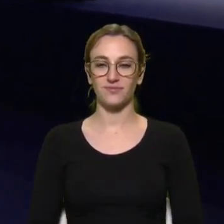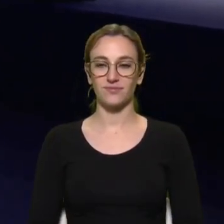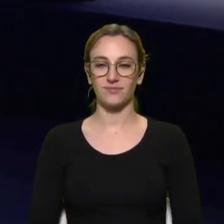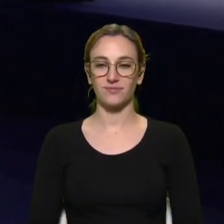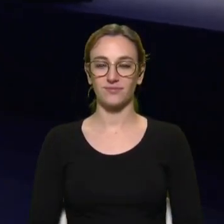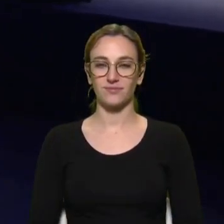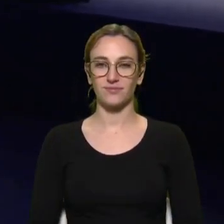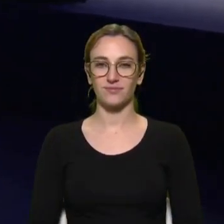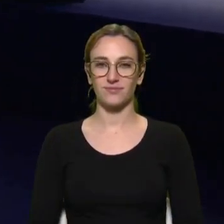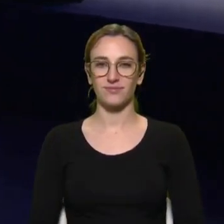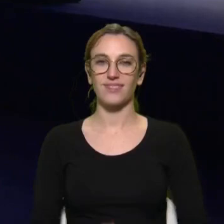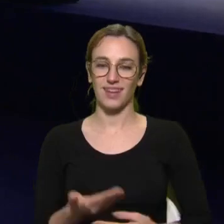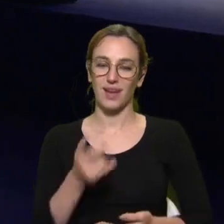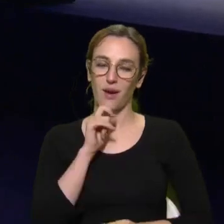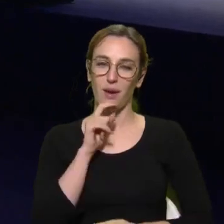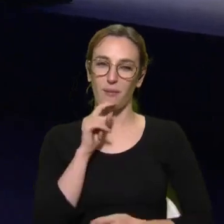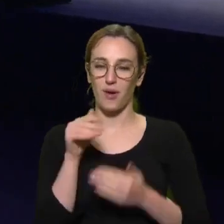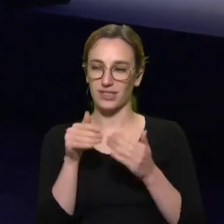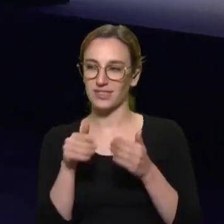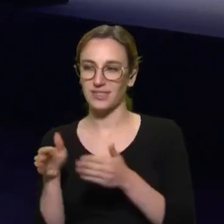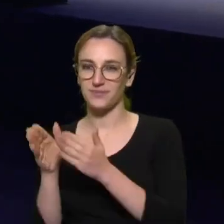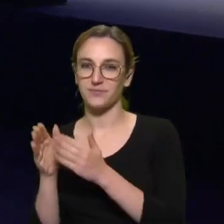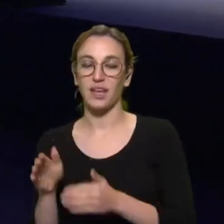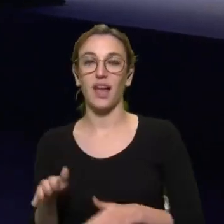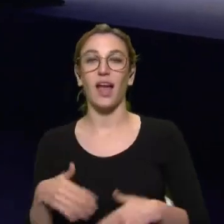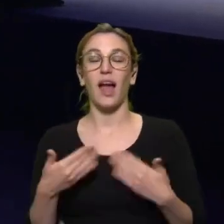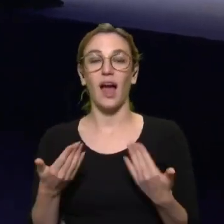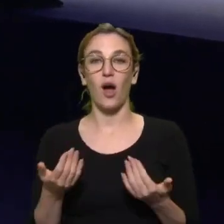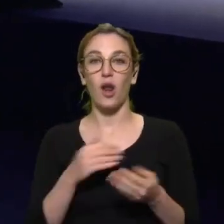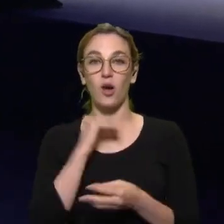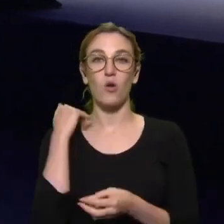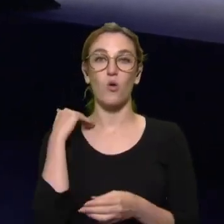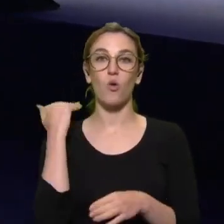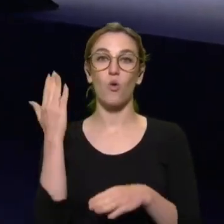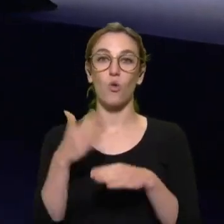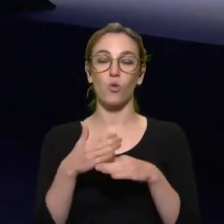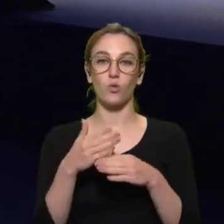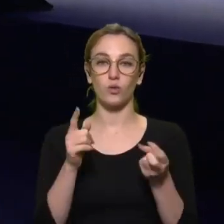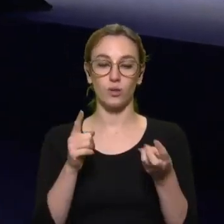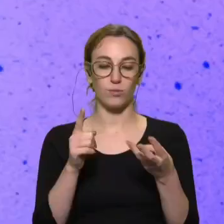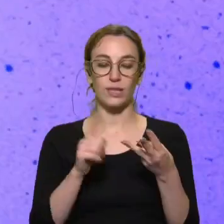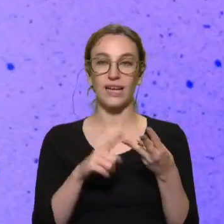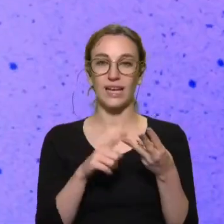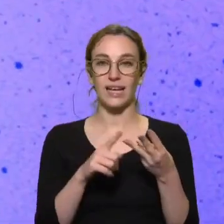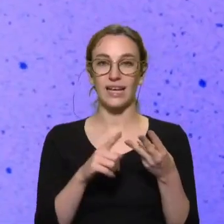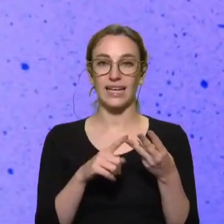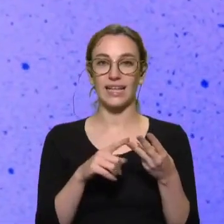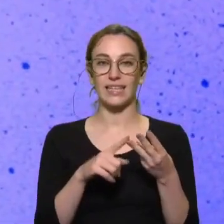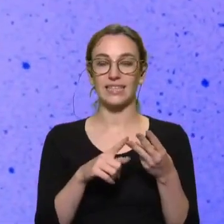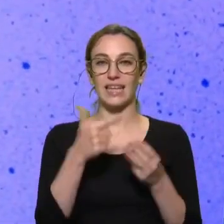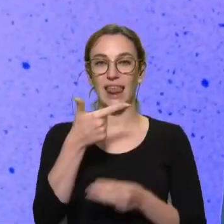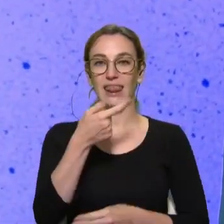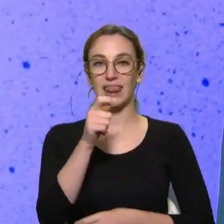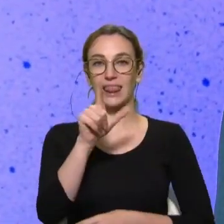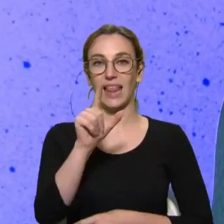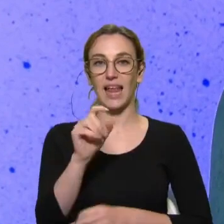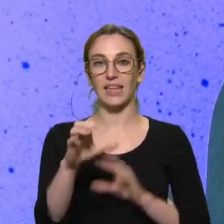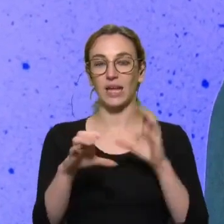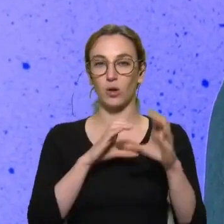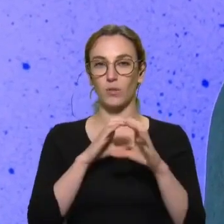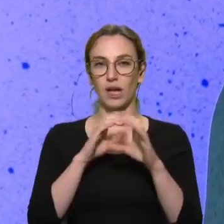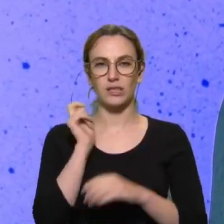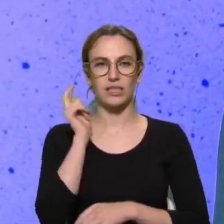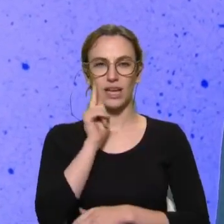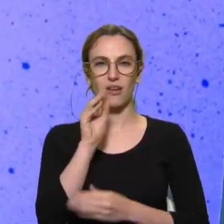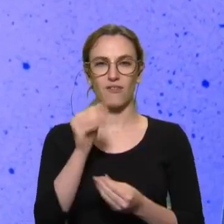Agora pode sair por aí. E por último, na categoria de telecomunicações, quem vai entregar